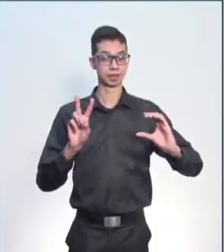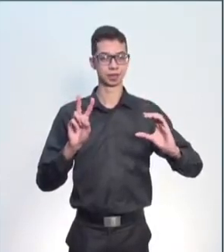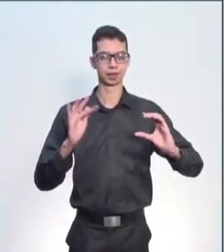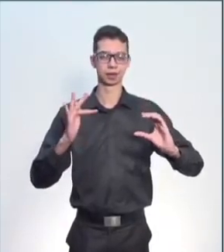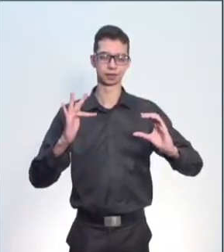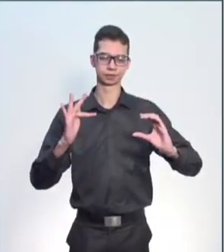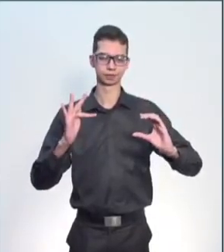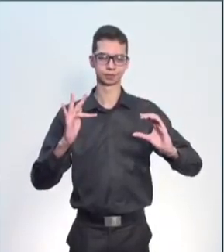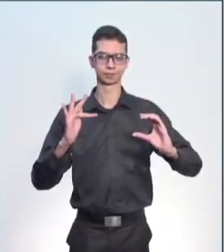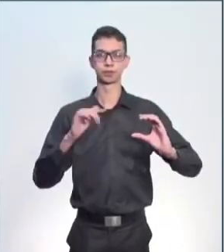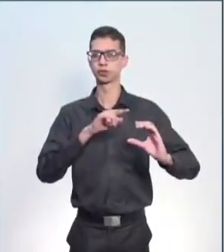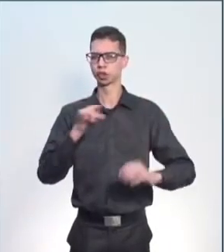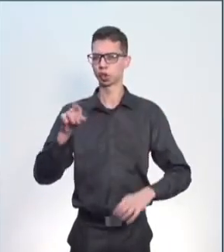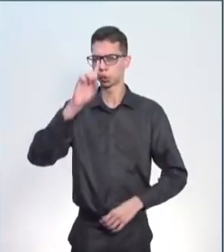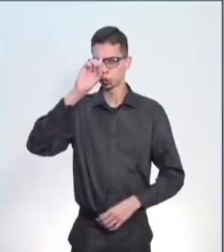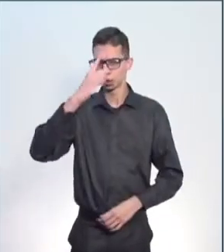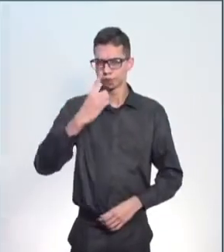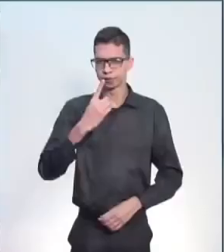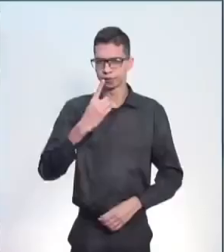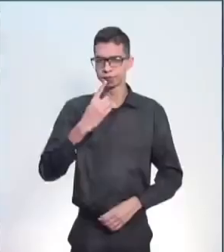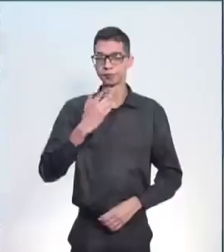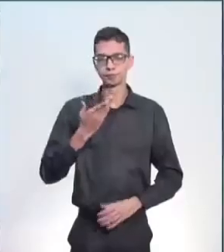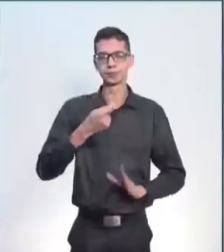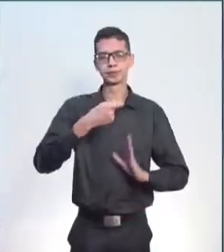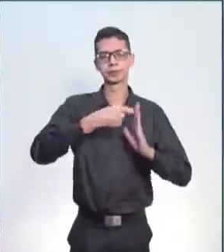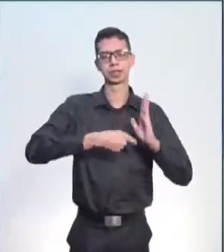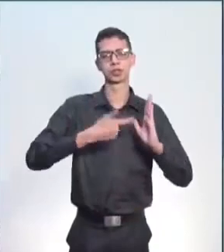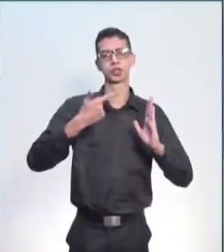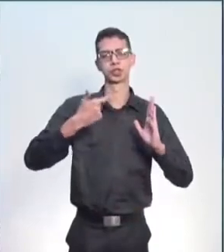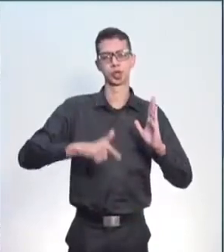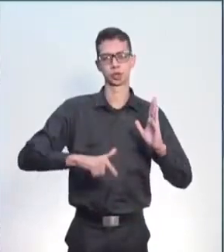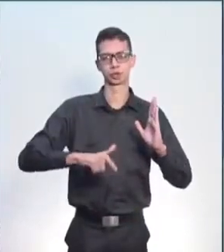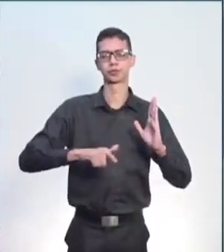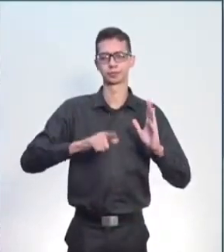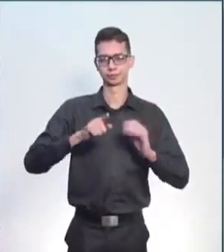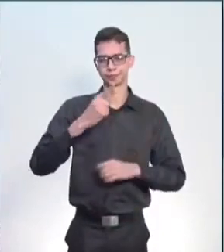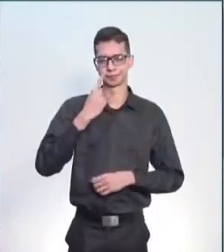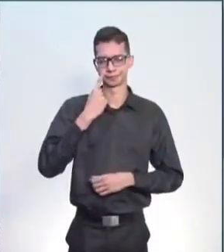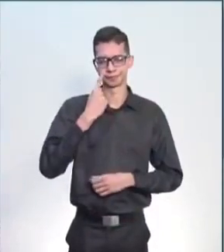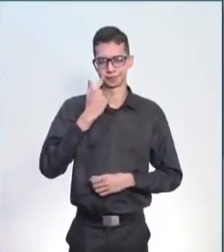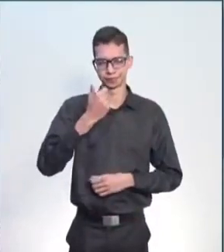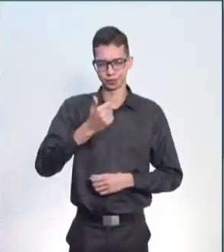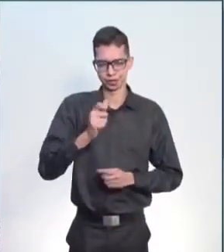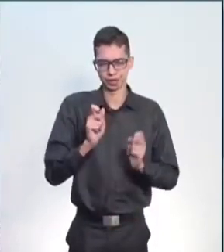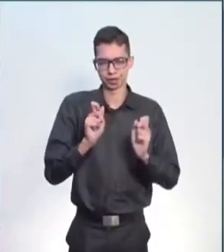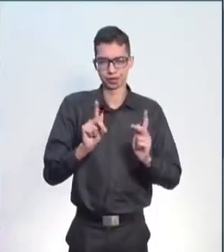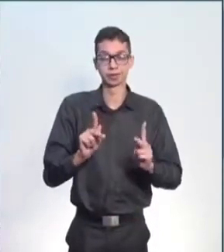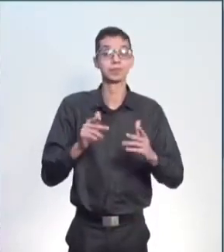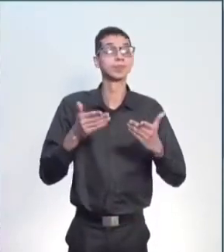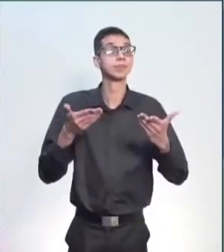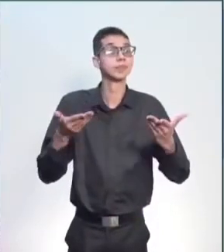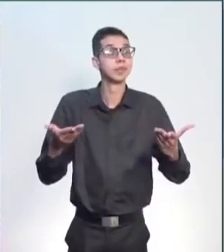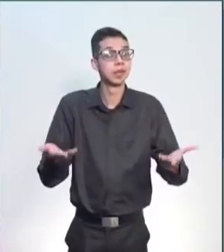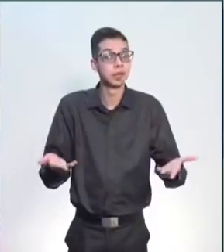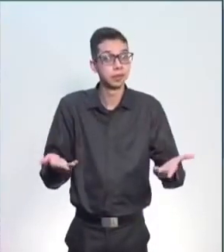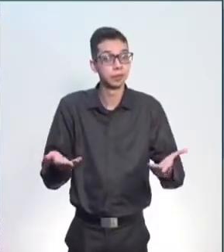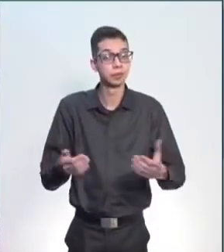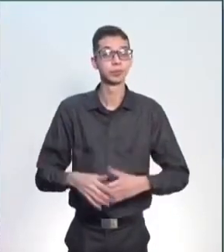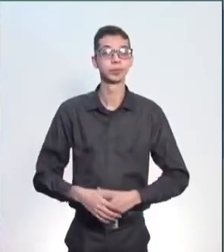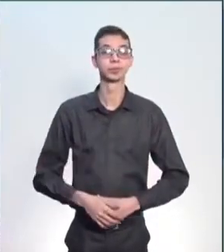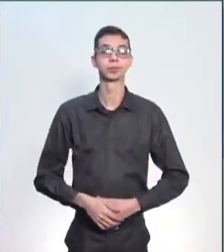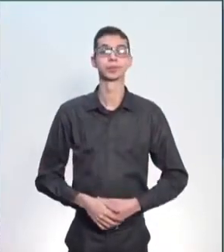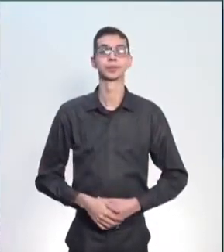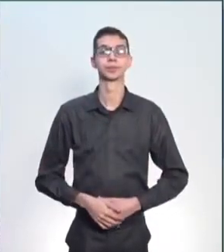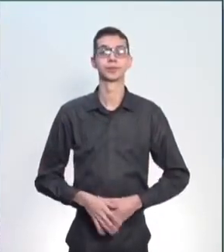Se vocês tiverem dúvida, é só recorrer ao texto novamente, certo? Então, gente,